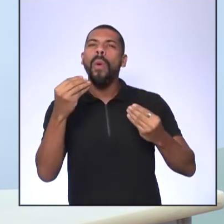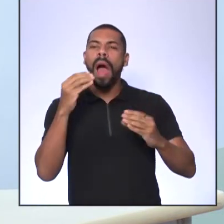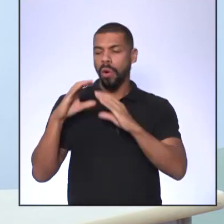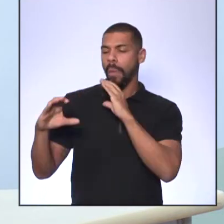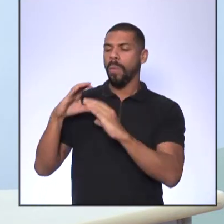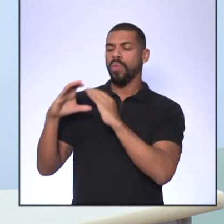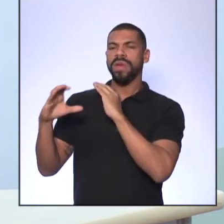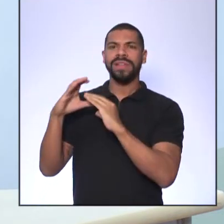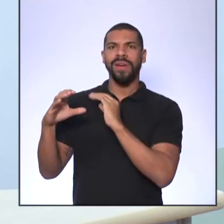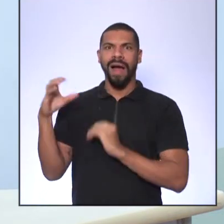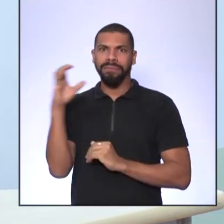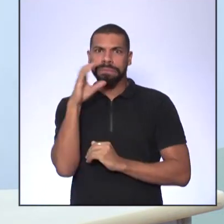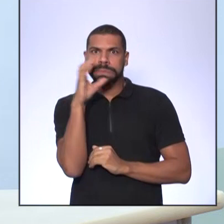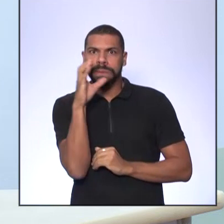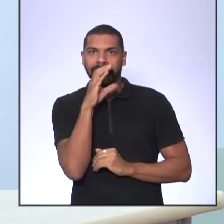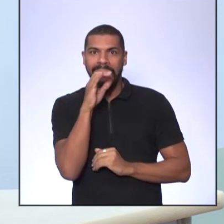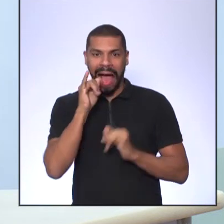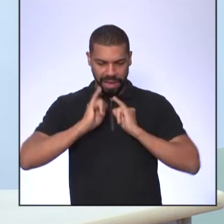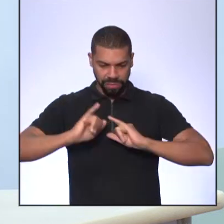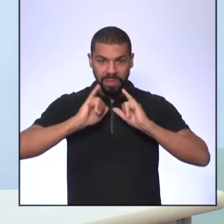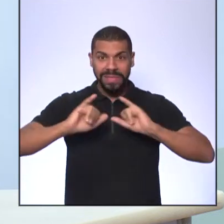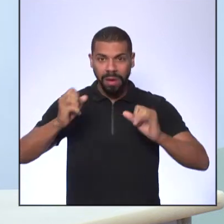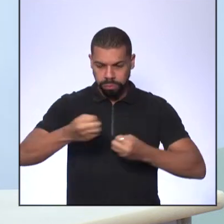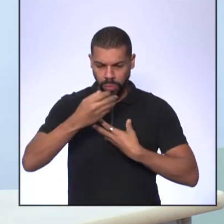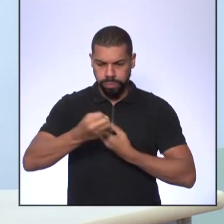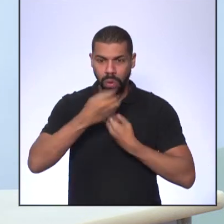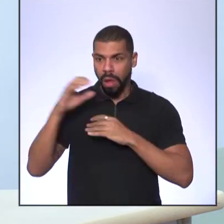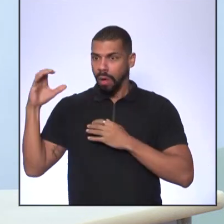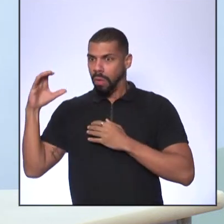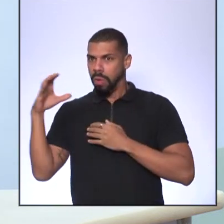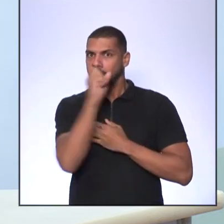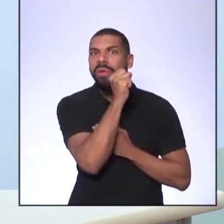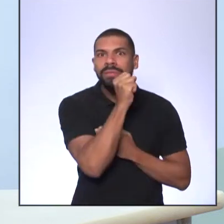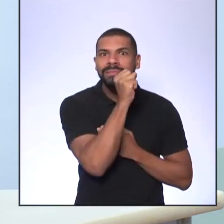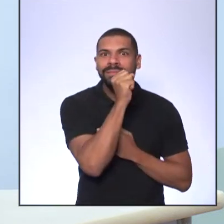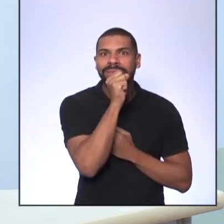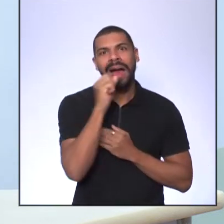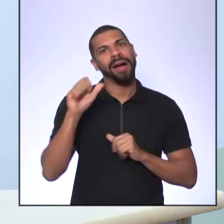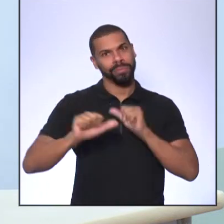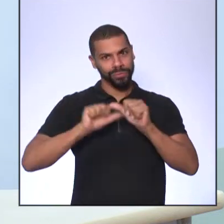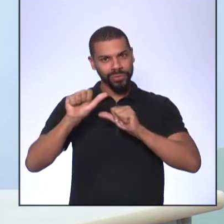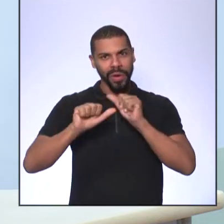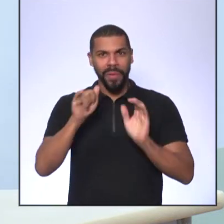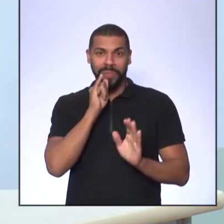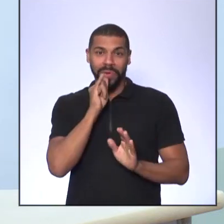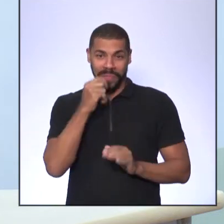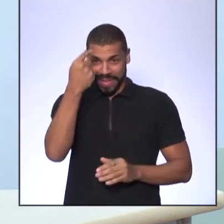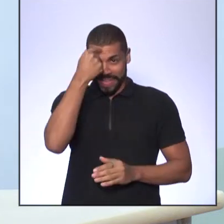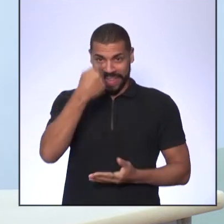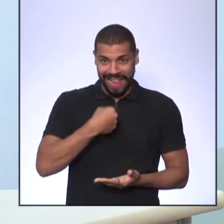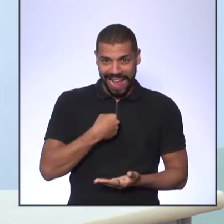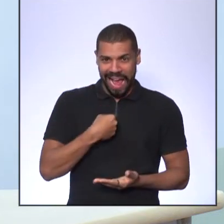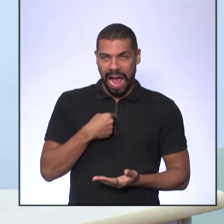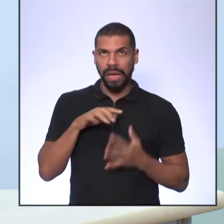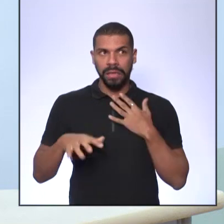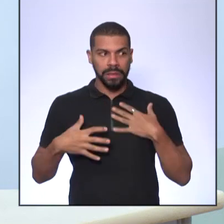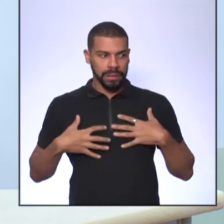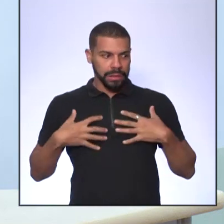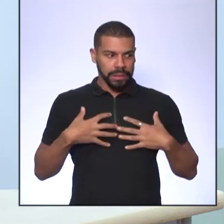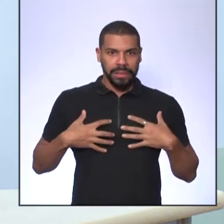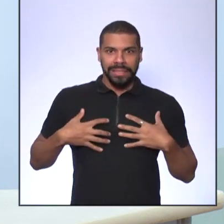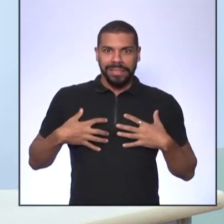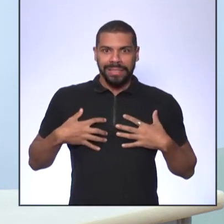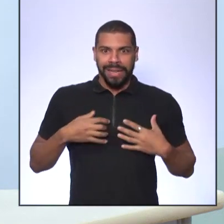e a velocidade com que as notícias chegam também mudaram bastante, né? Eu ainda me assusto em alguns momentos de ver o